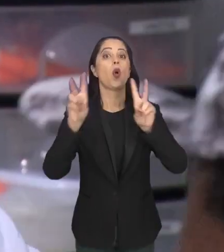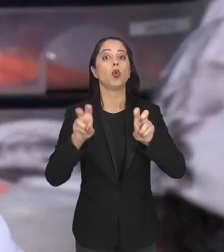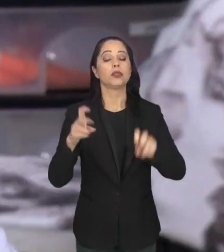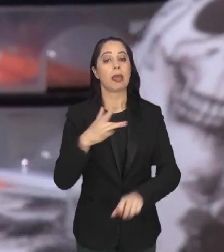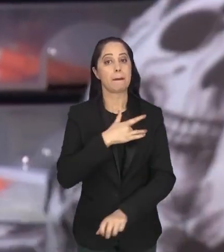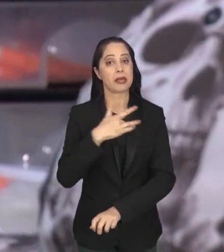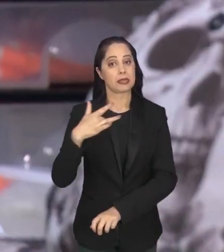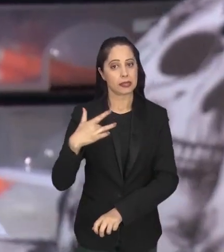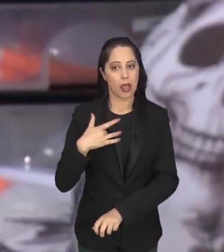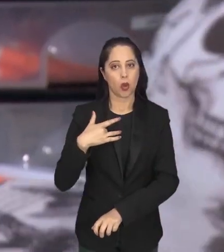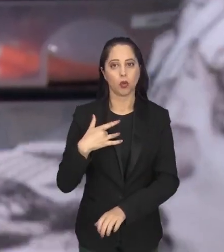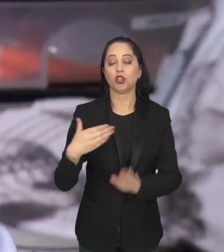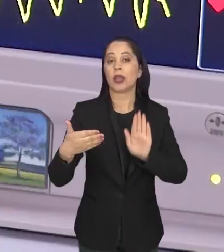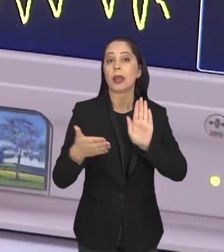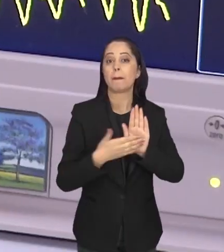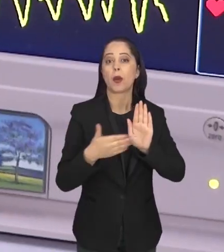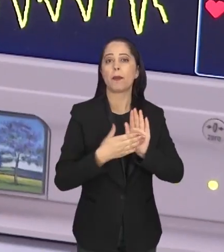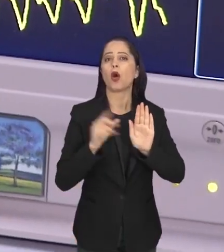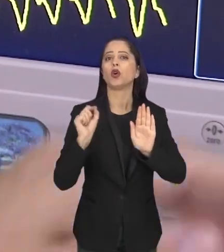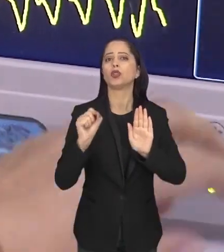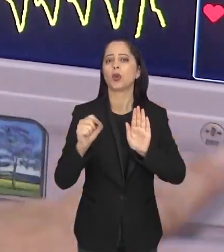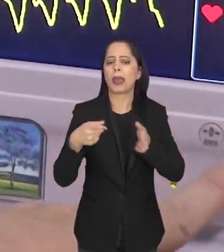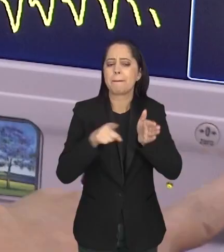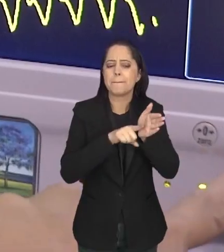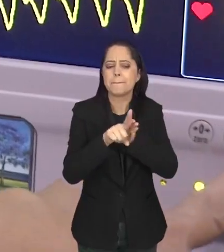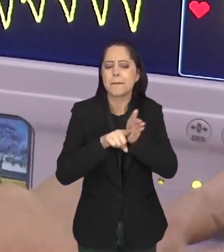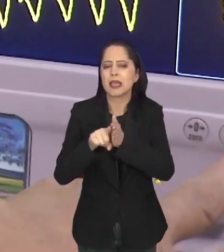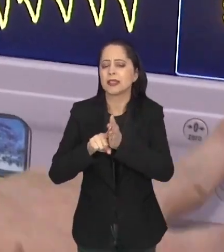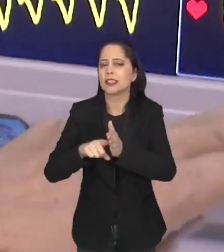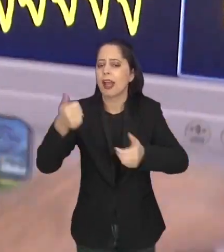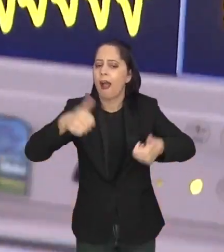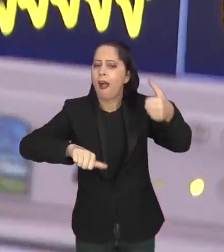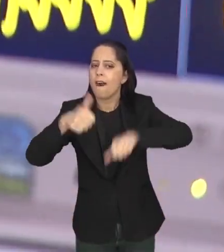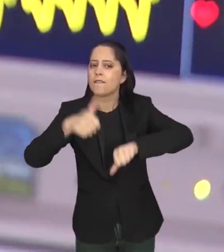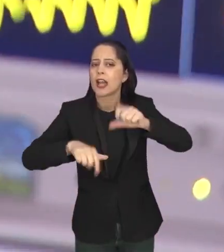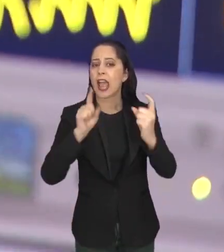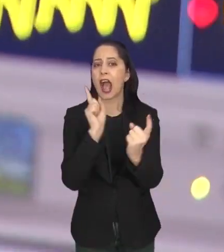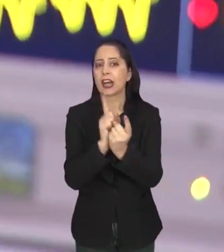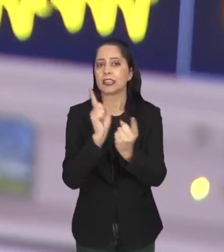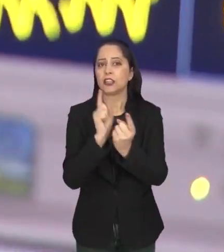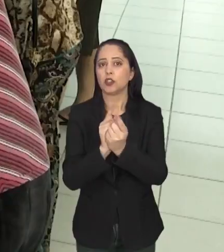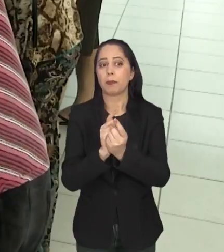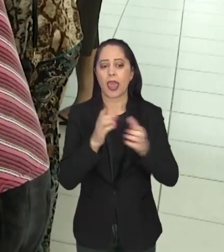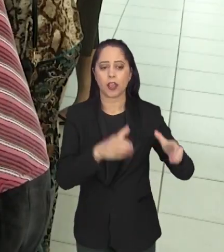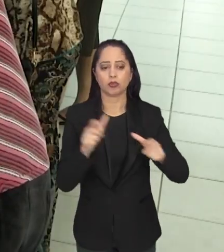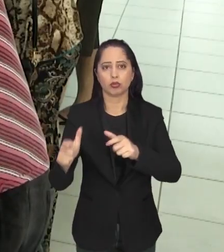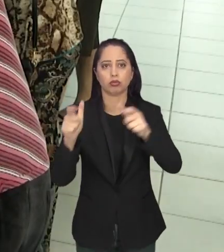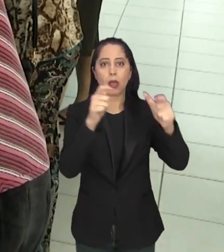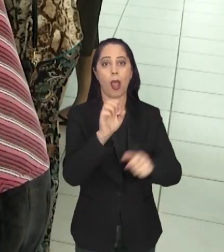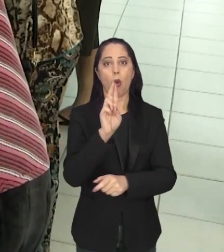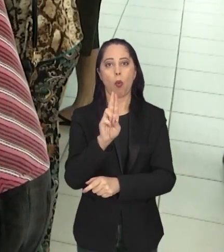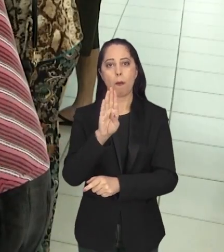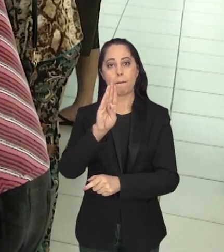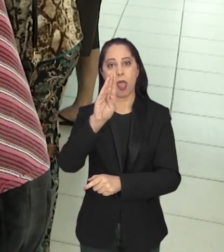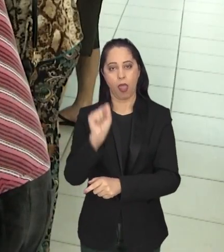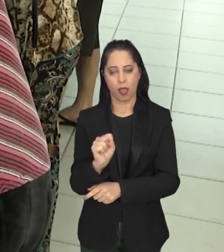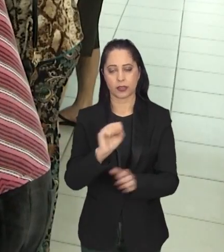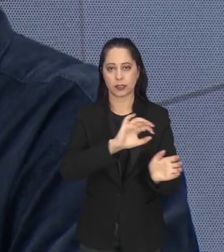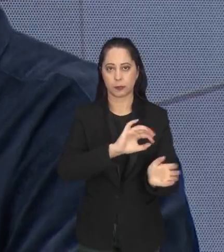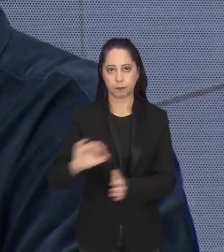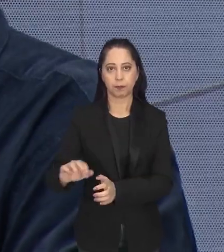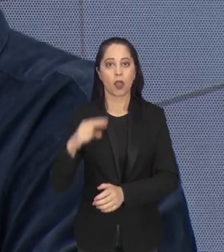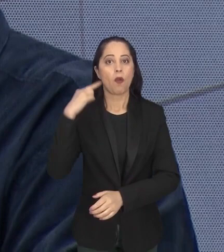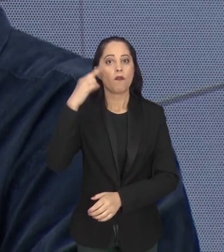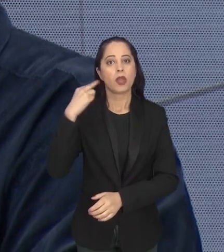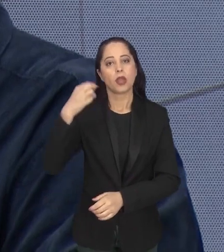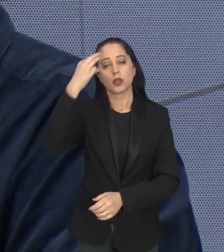assunto da saúde, Tomás propôs uma auditoria para avaliar os atendimentos das unidades de saúde terceirizadas.